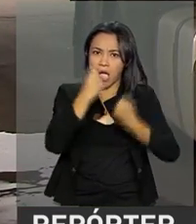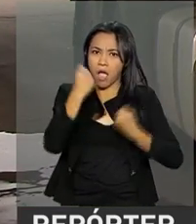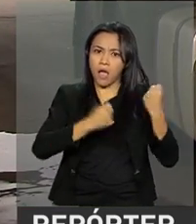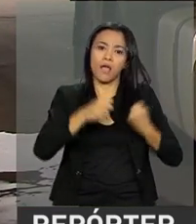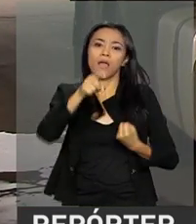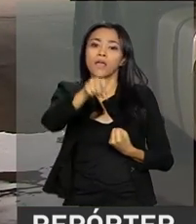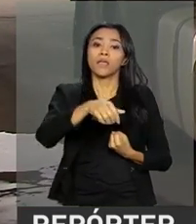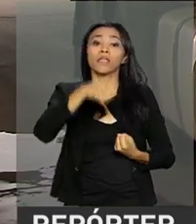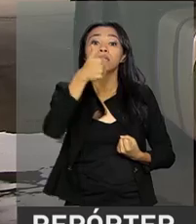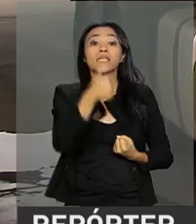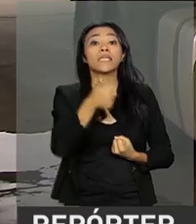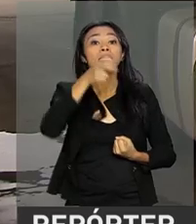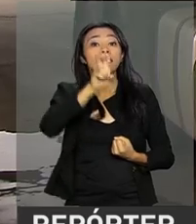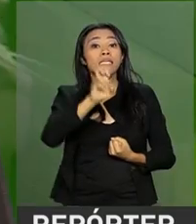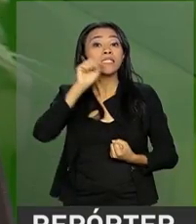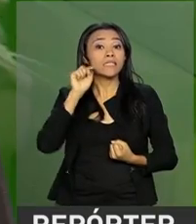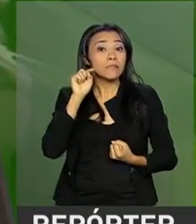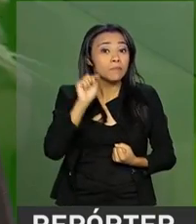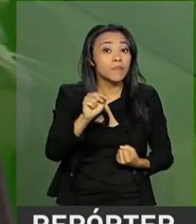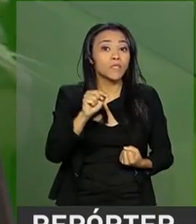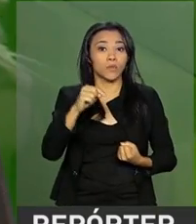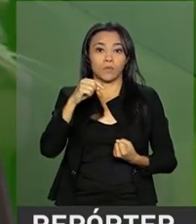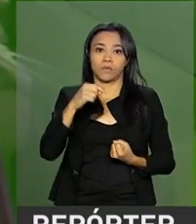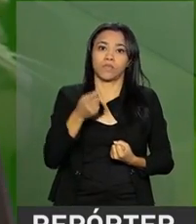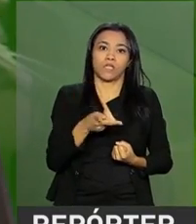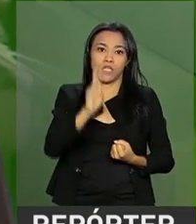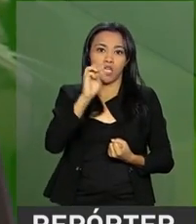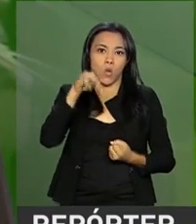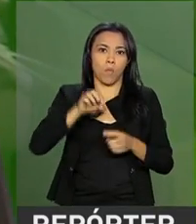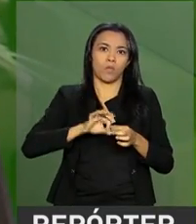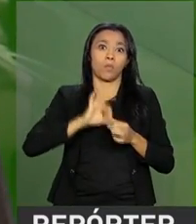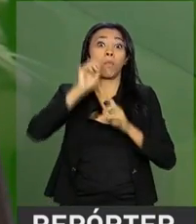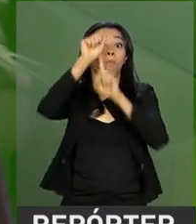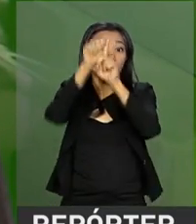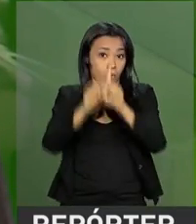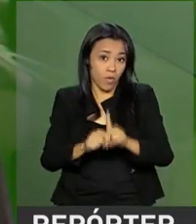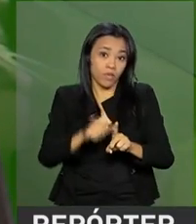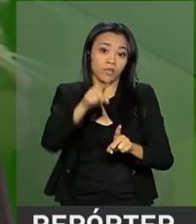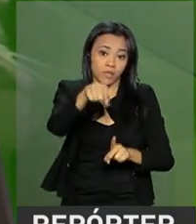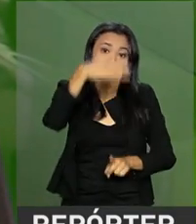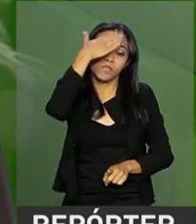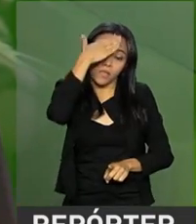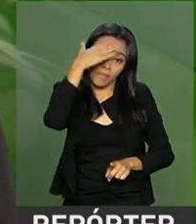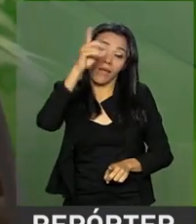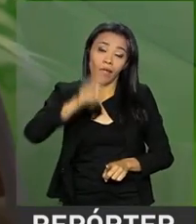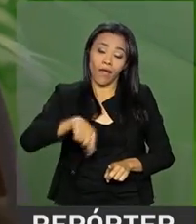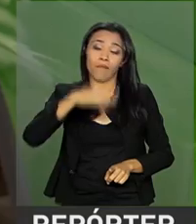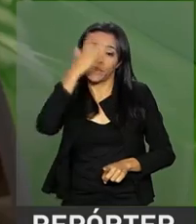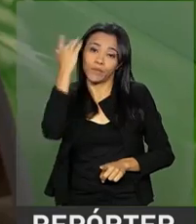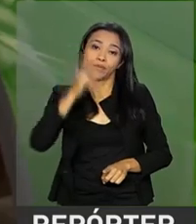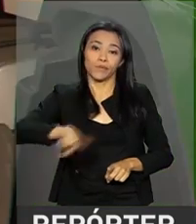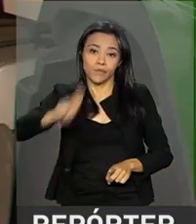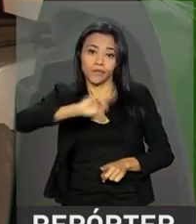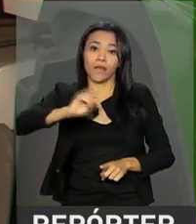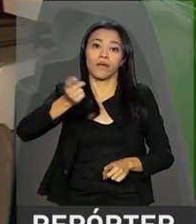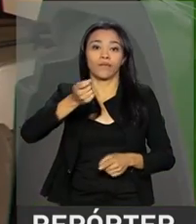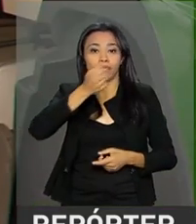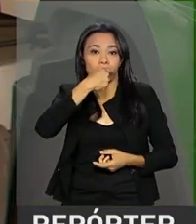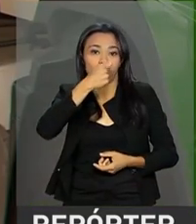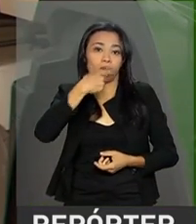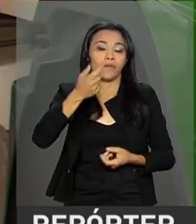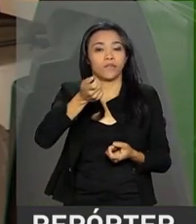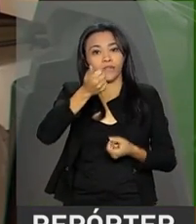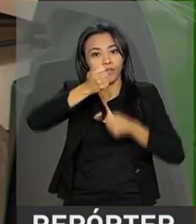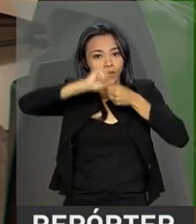cerca de 15 mil quilômetros por mês e garante muitos acidentes são provocados por pessoas que usaram drogas o zelador do